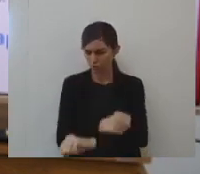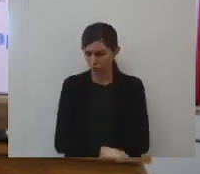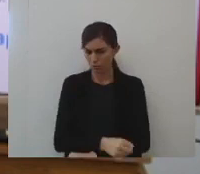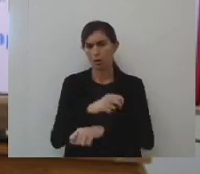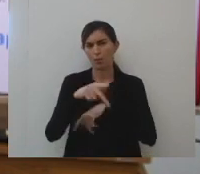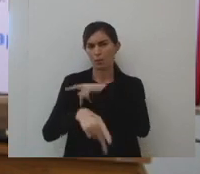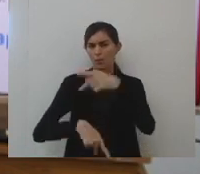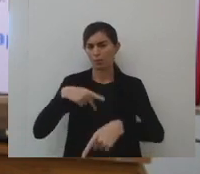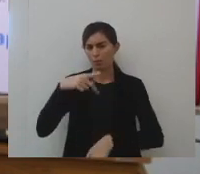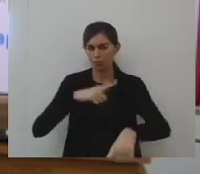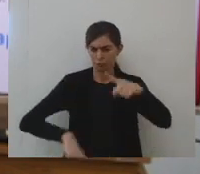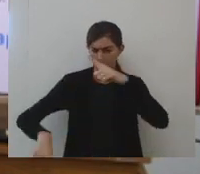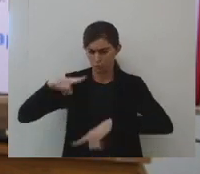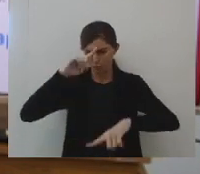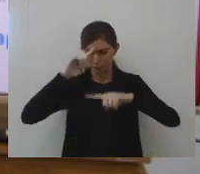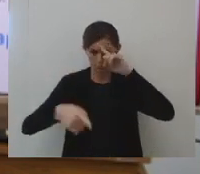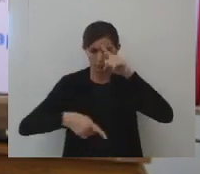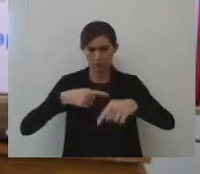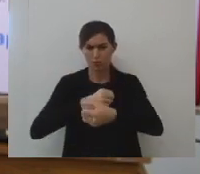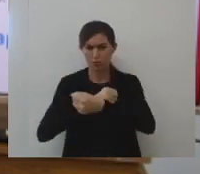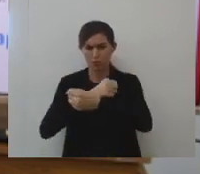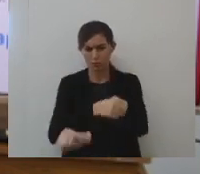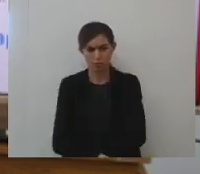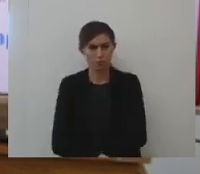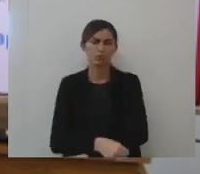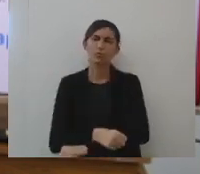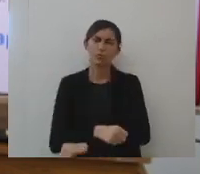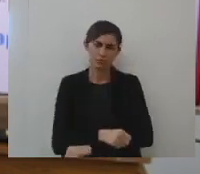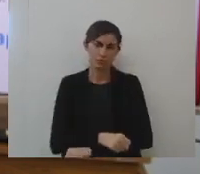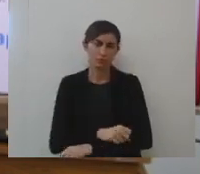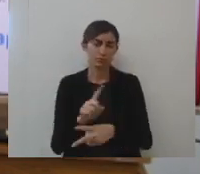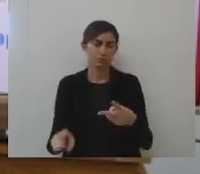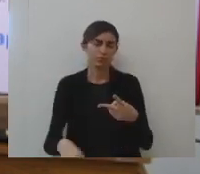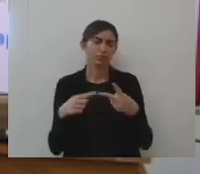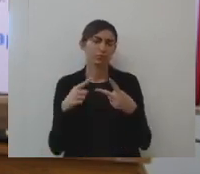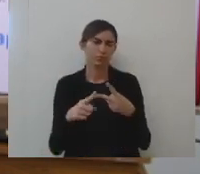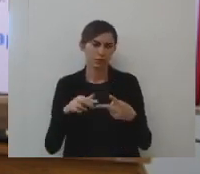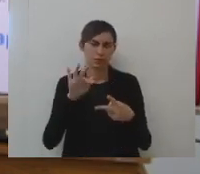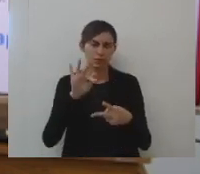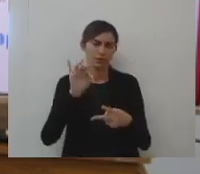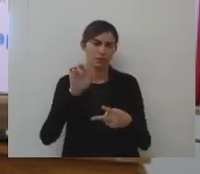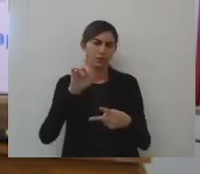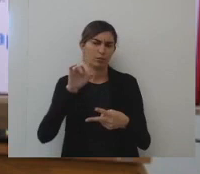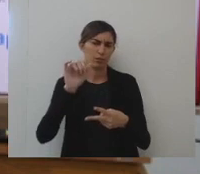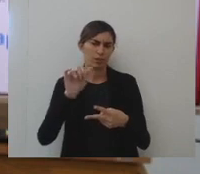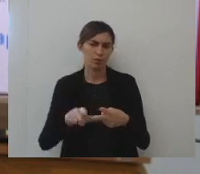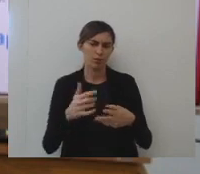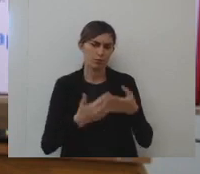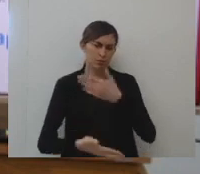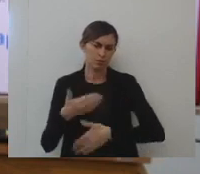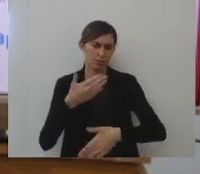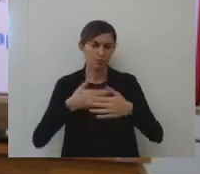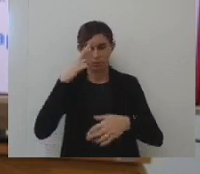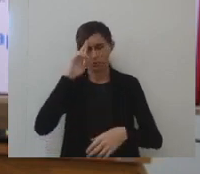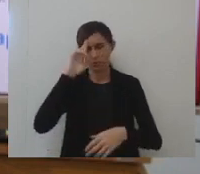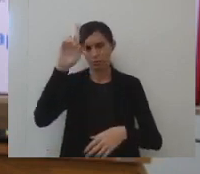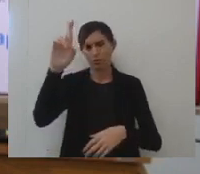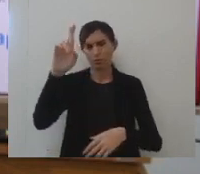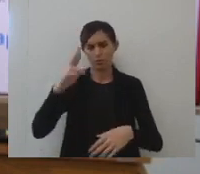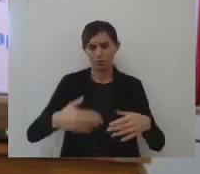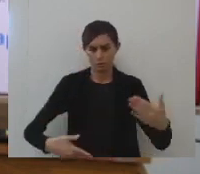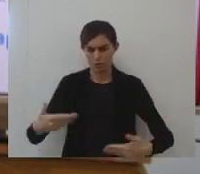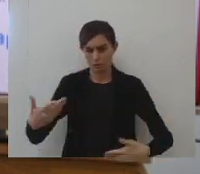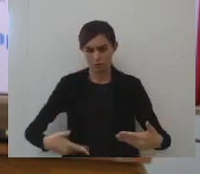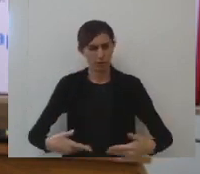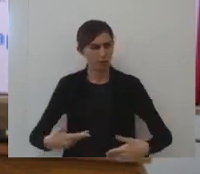povos dominados e o escravo ele é um objeto do senhor. No modo de produção feudal, eu tenho uma relação entre o senhor e o